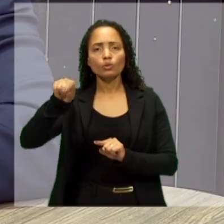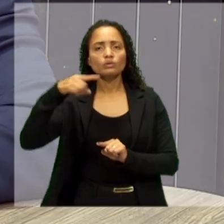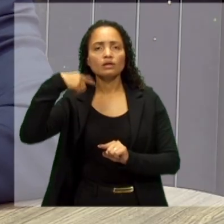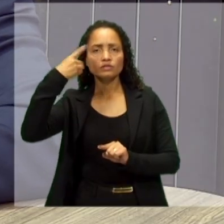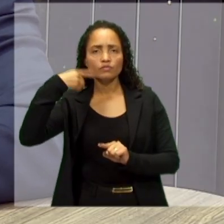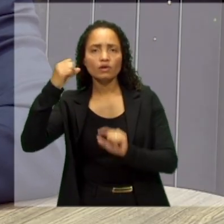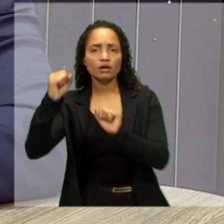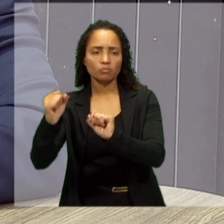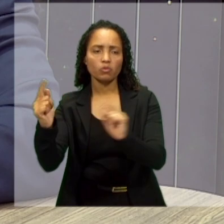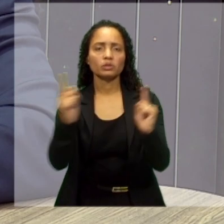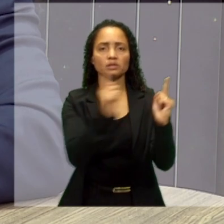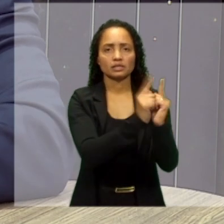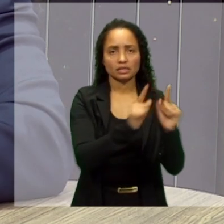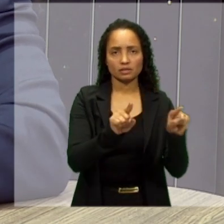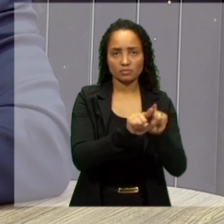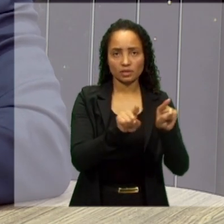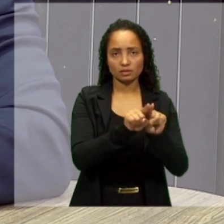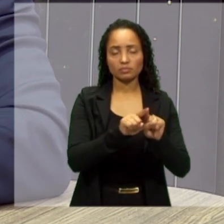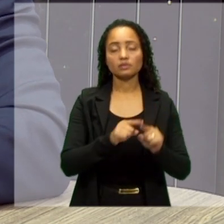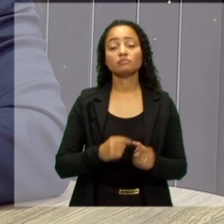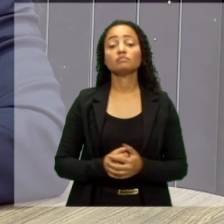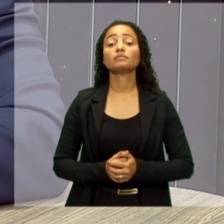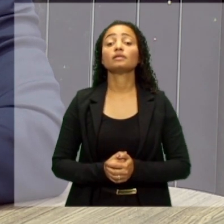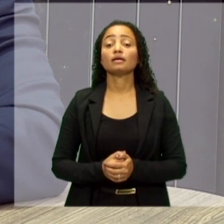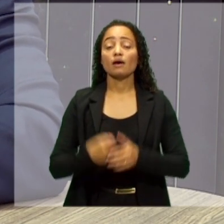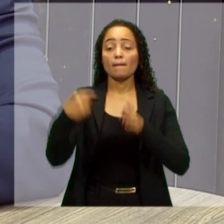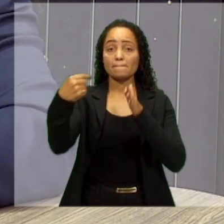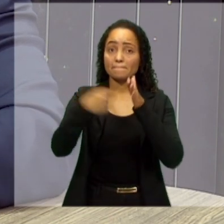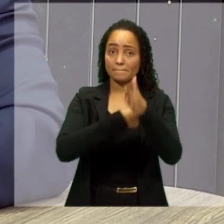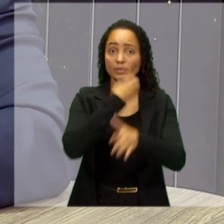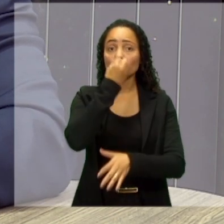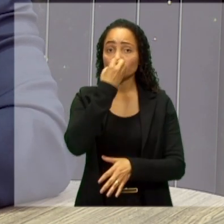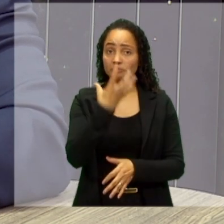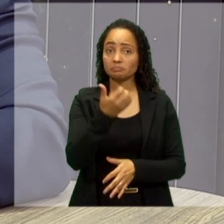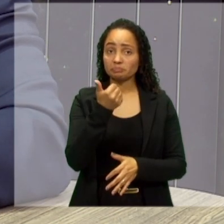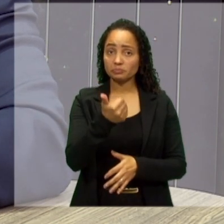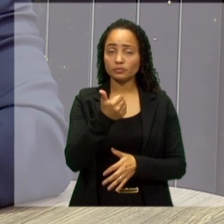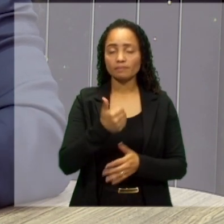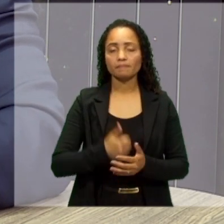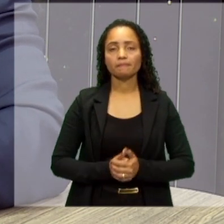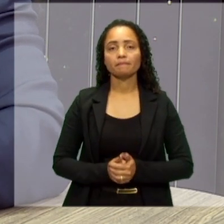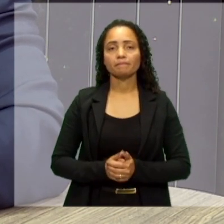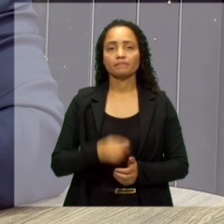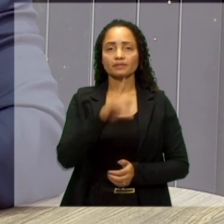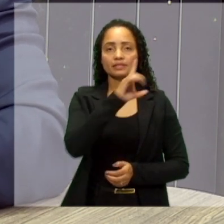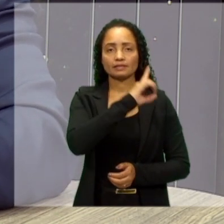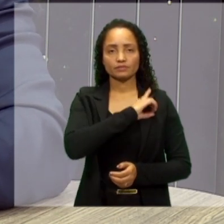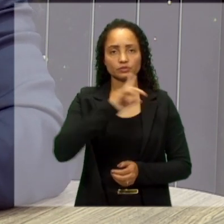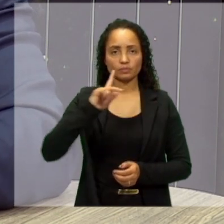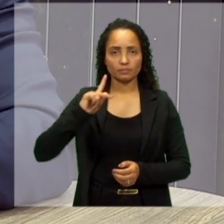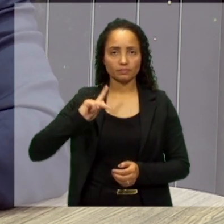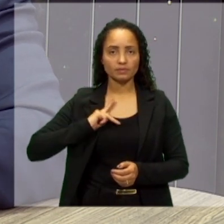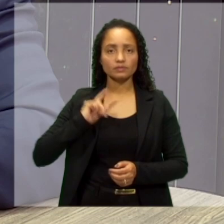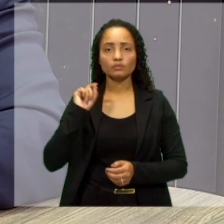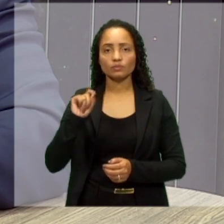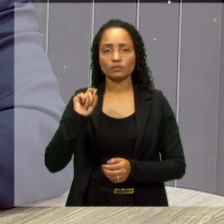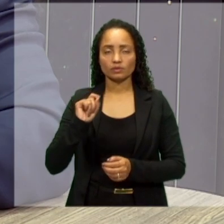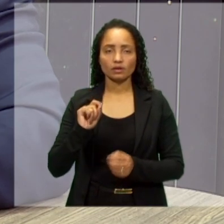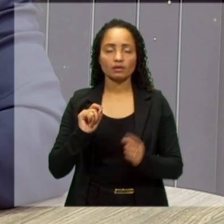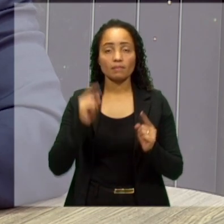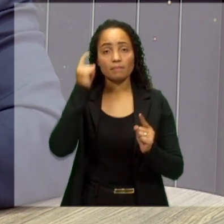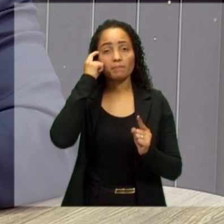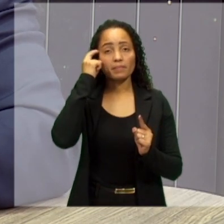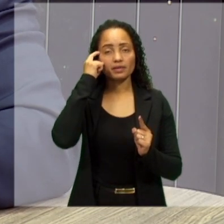esse caso para acompanhar. É uma pergunta muito boa. A Defensoria Pública, ela é regida pelo princípio da unidade. Então,